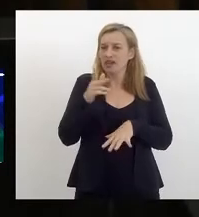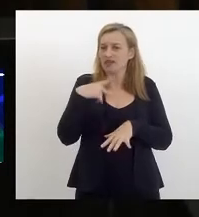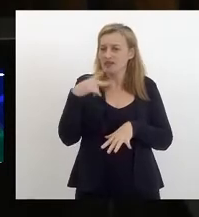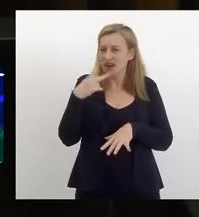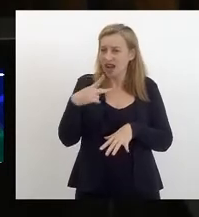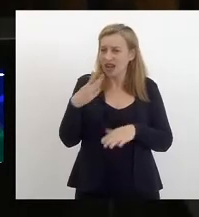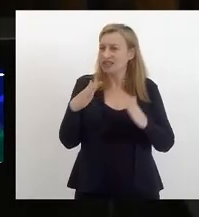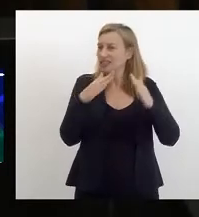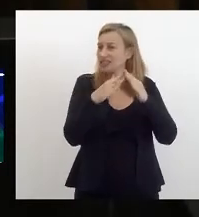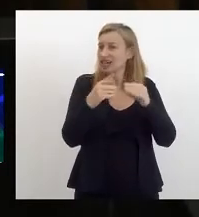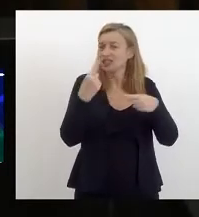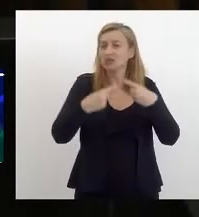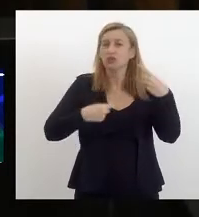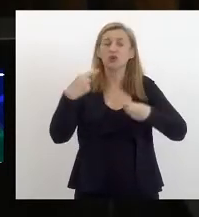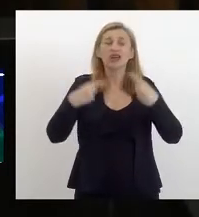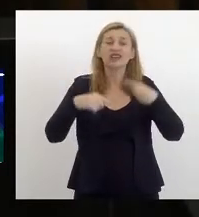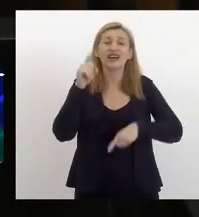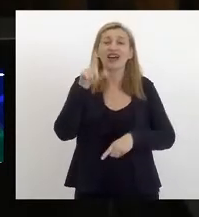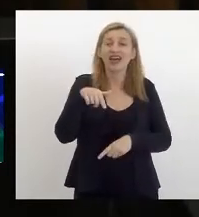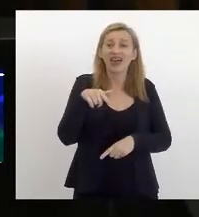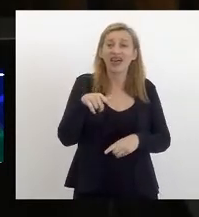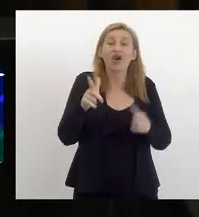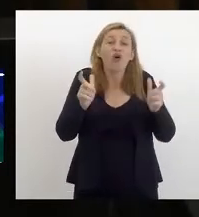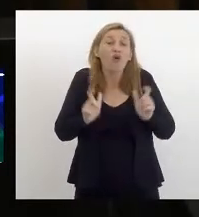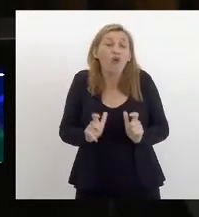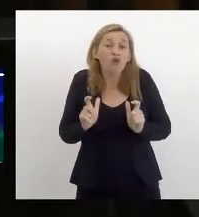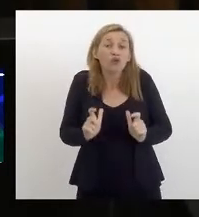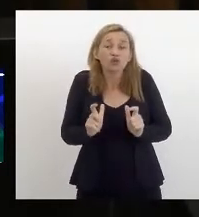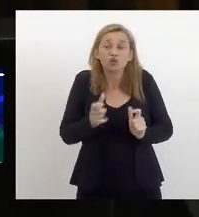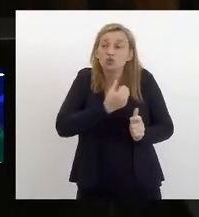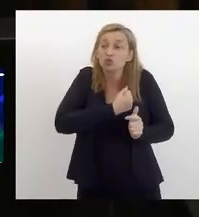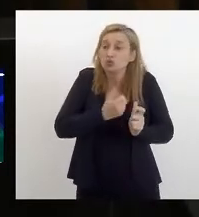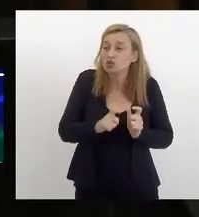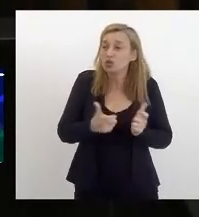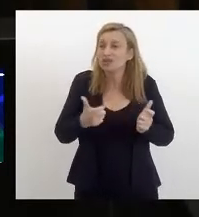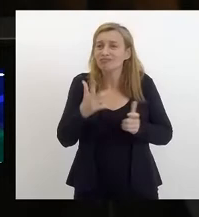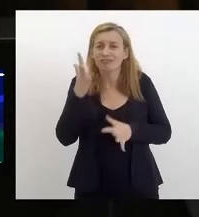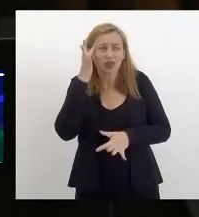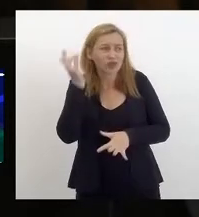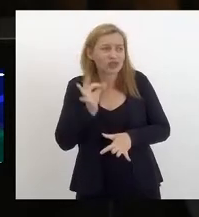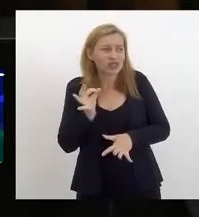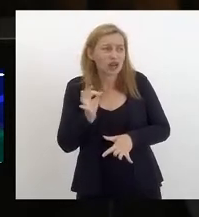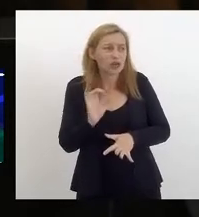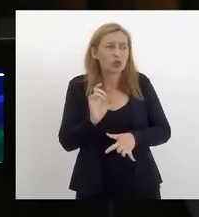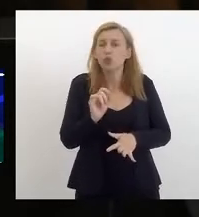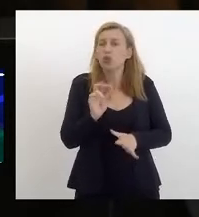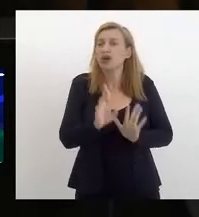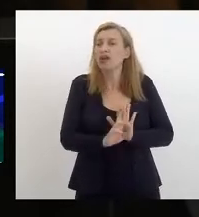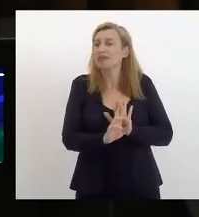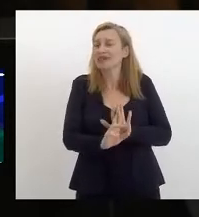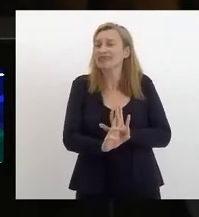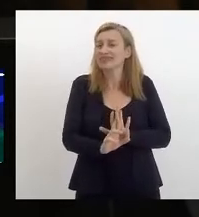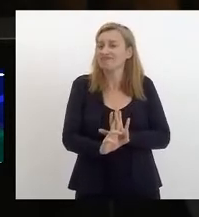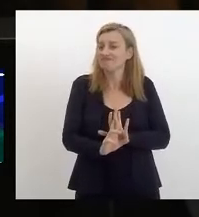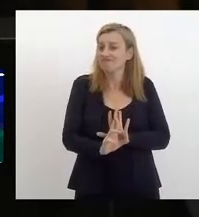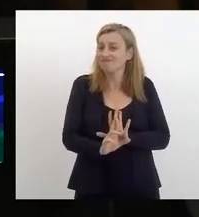nas causas políticas onde a maioria não sabe o que é que representa isso